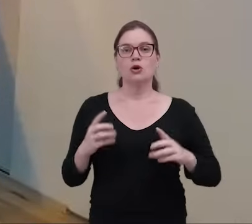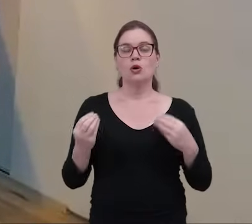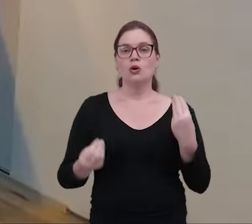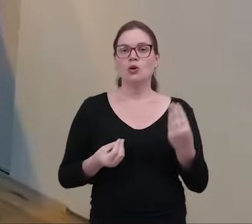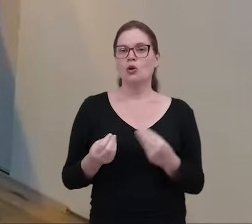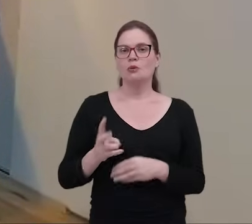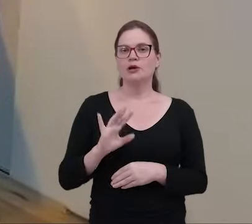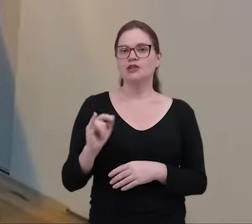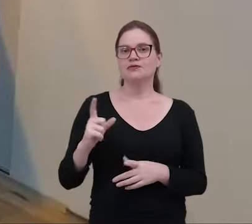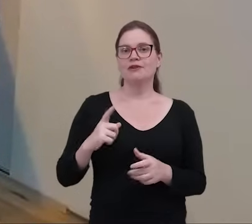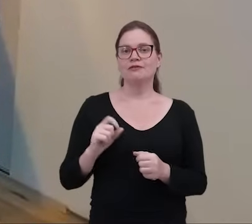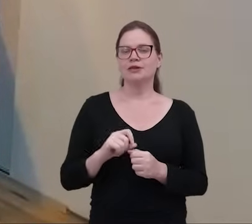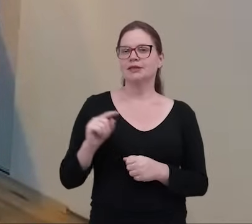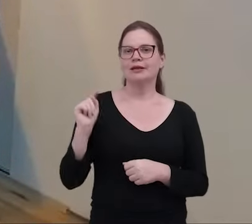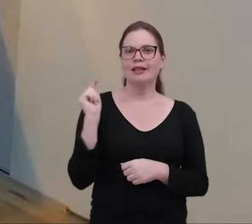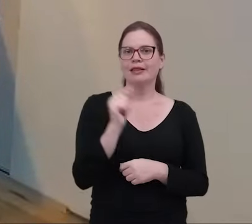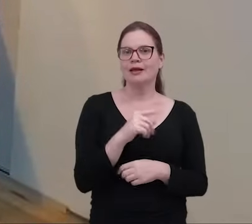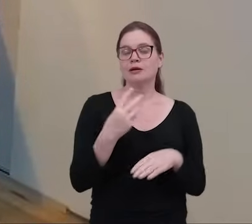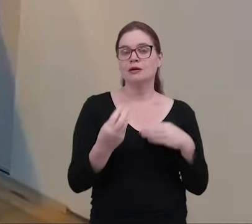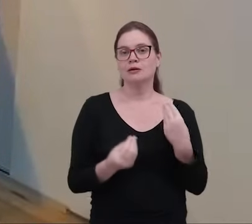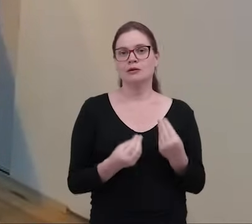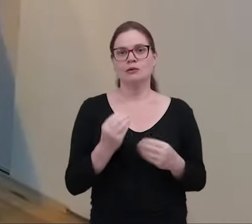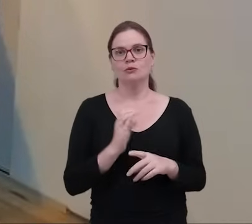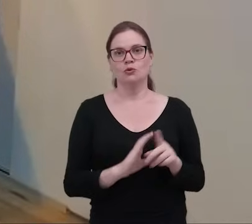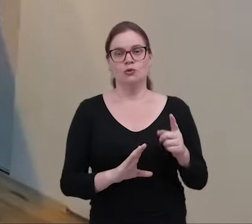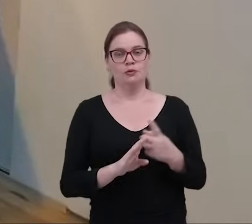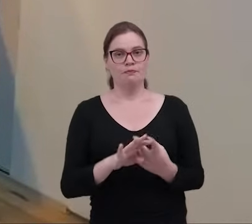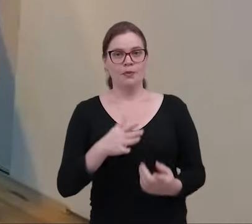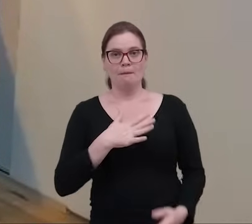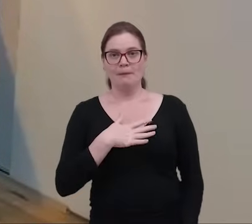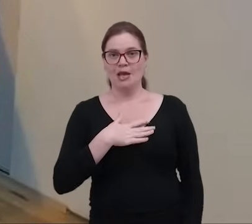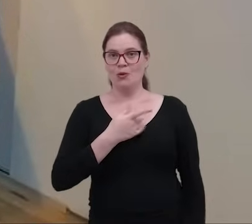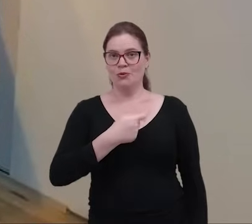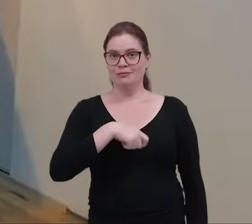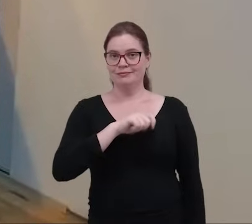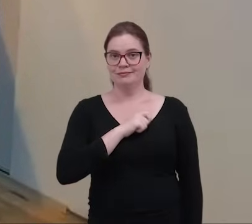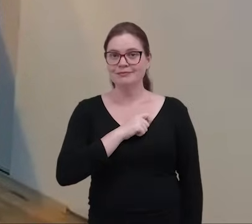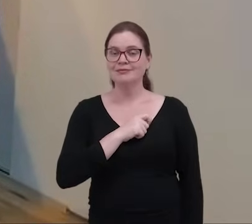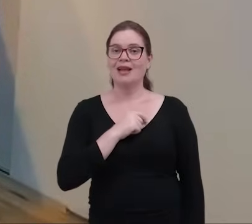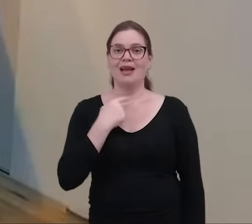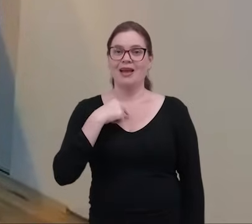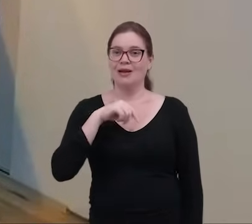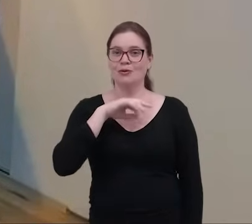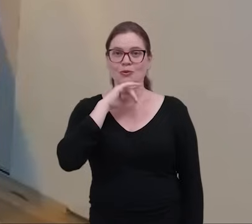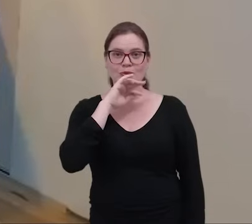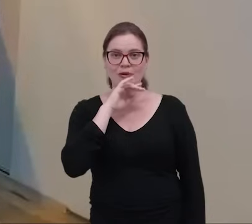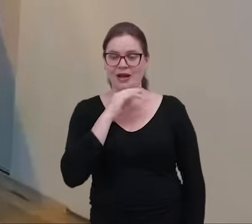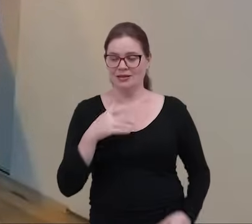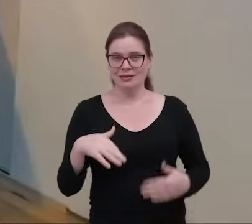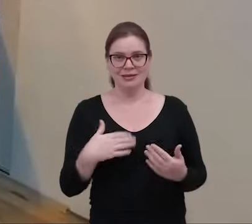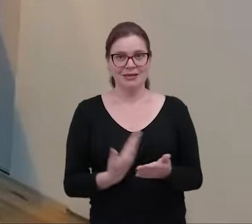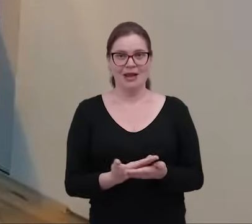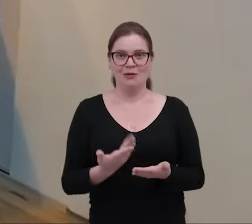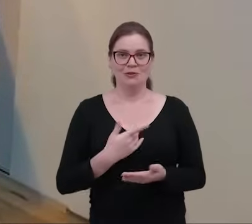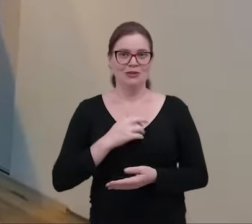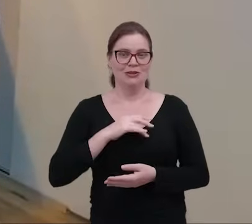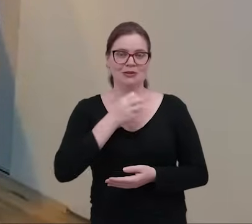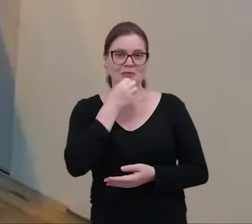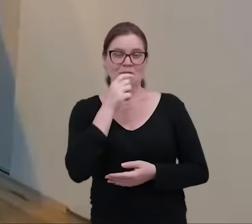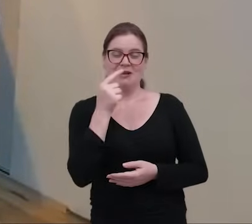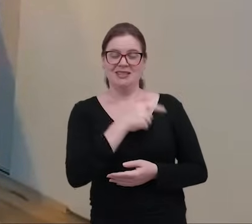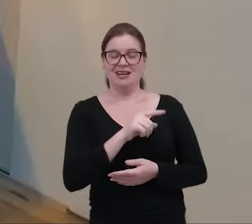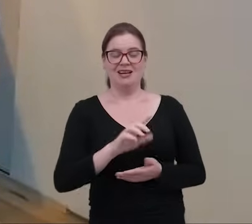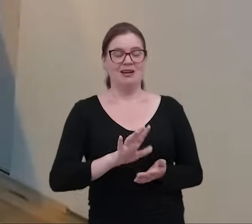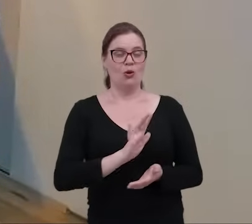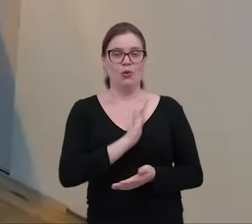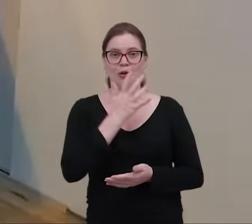o que iríamos fazer lá, o que iríamos encontrar. O meu espanhol era muito ruim naquele momento, hoje ainda não é dos melhores, mas